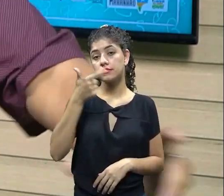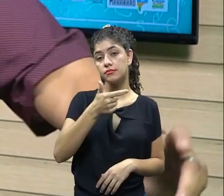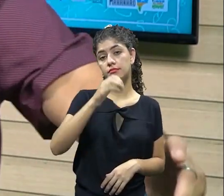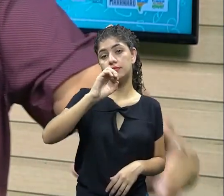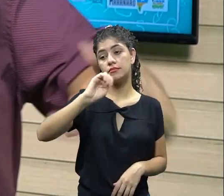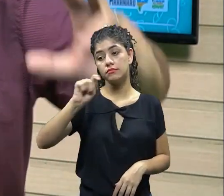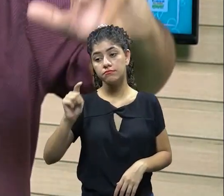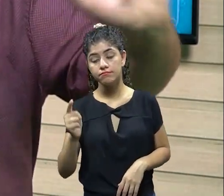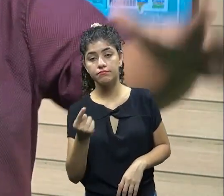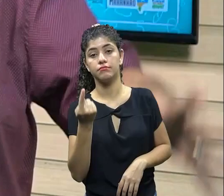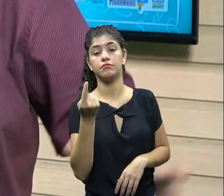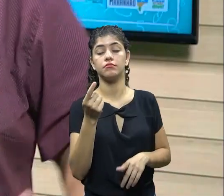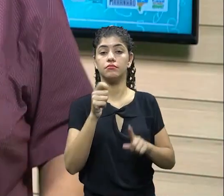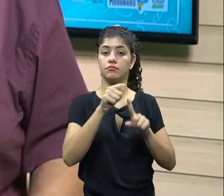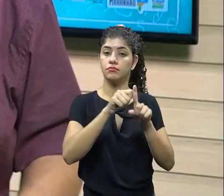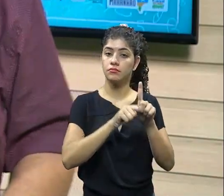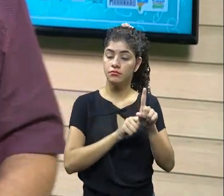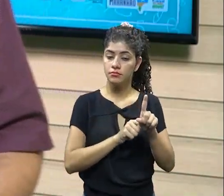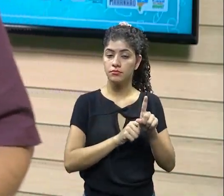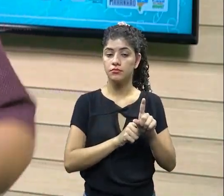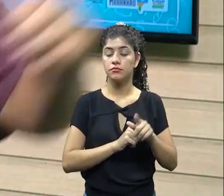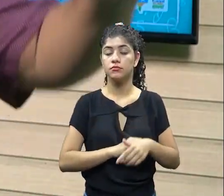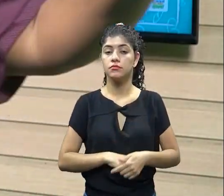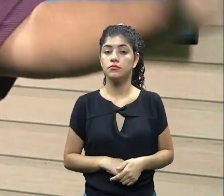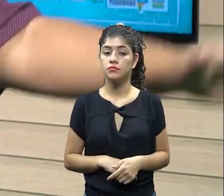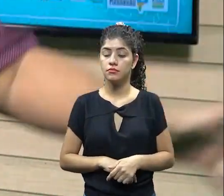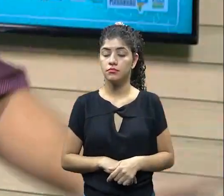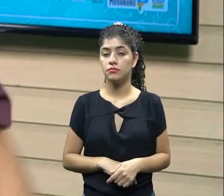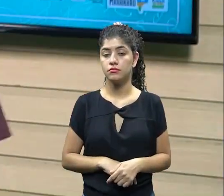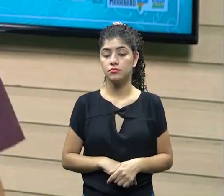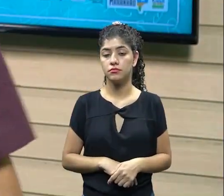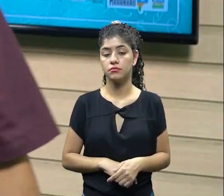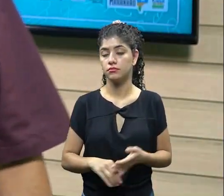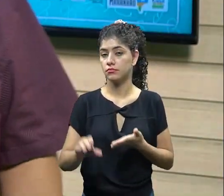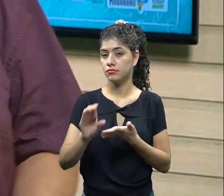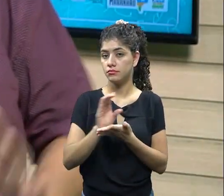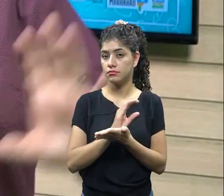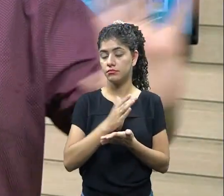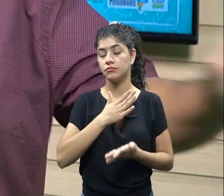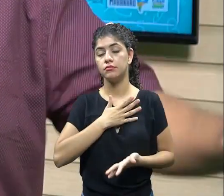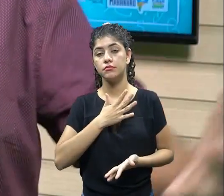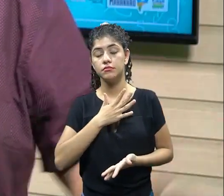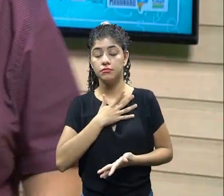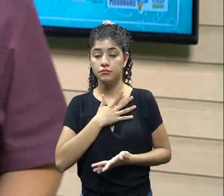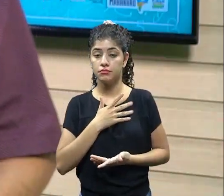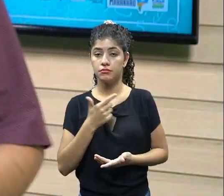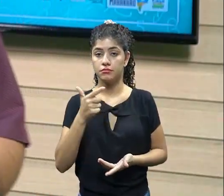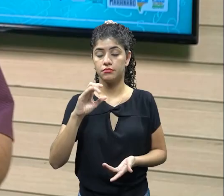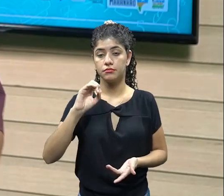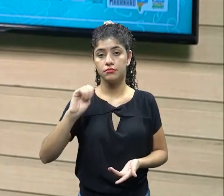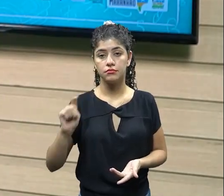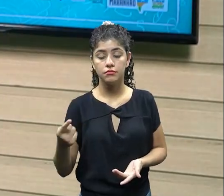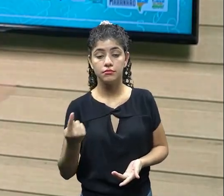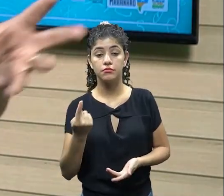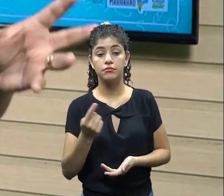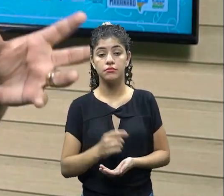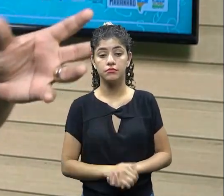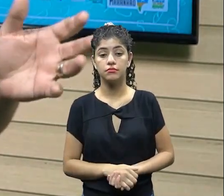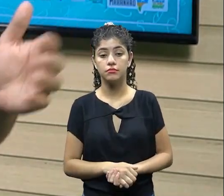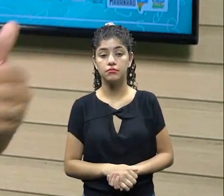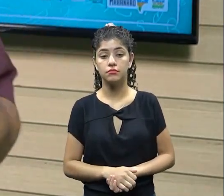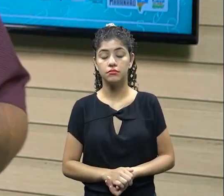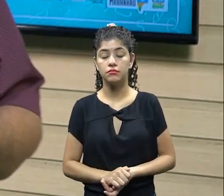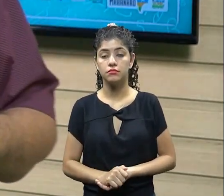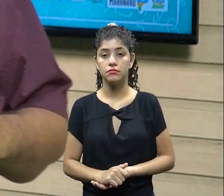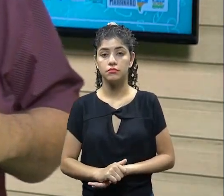mil reais por mês, né? O lucro líquido, né? O lucro líquido exatamente, basicamente, são